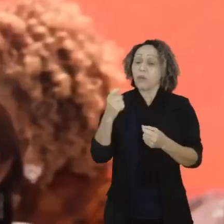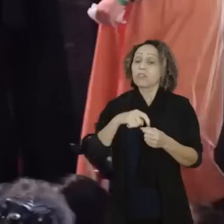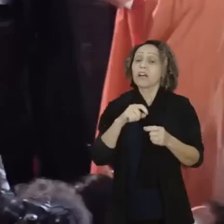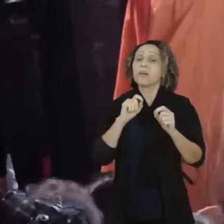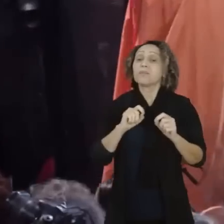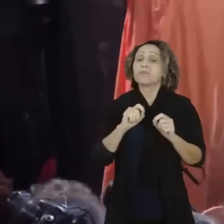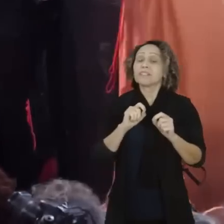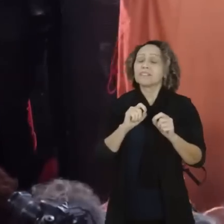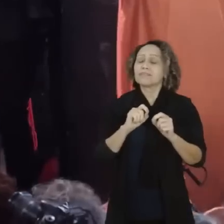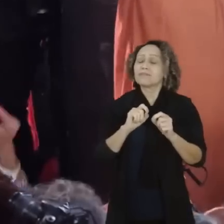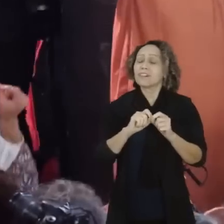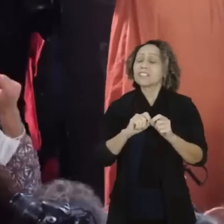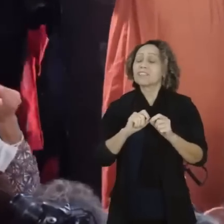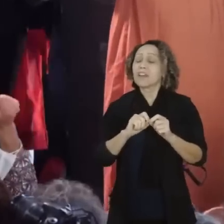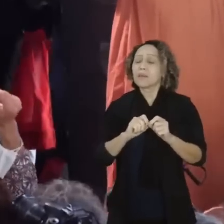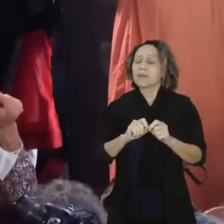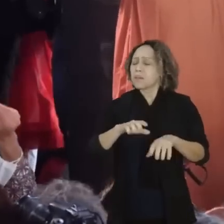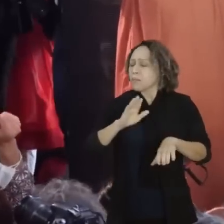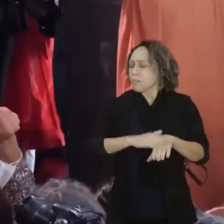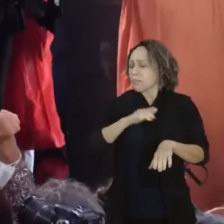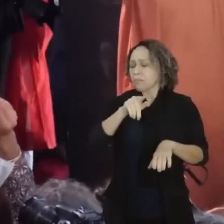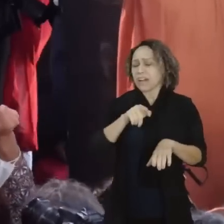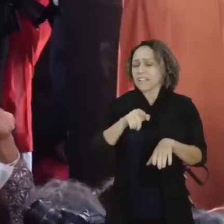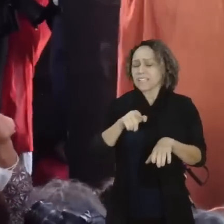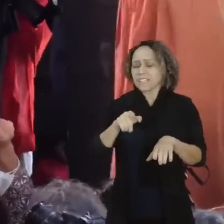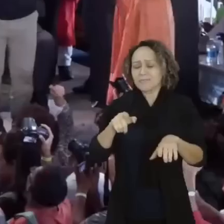nós fizemos no nosso primeiro governo.